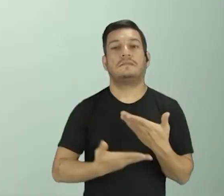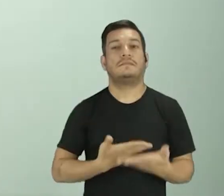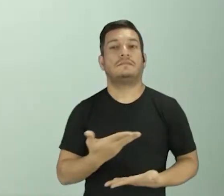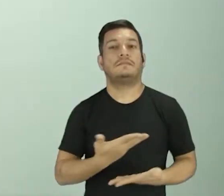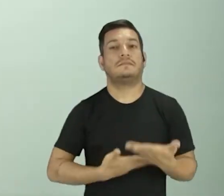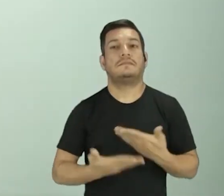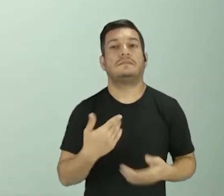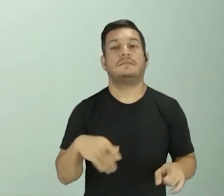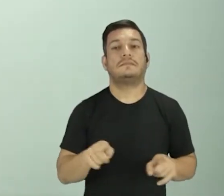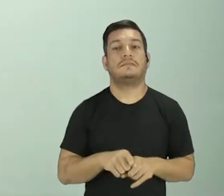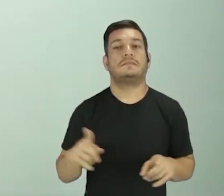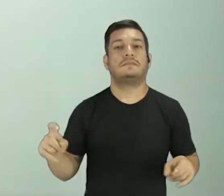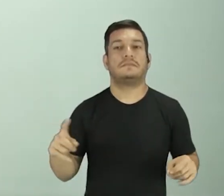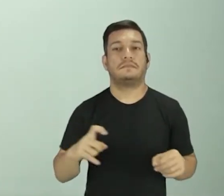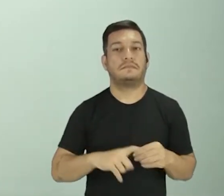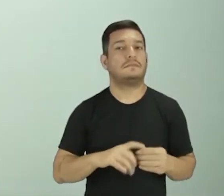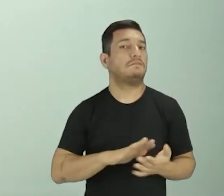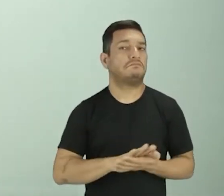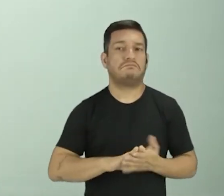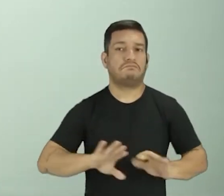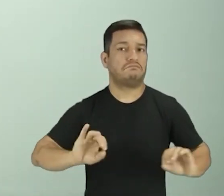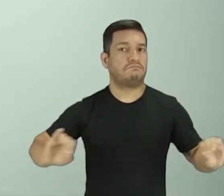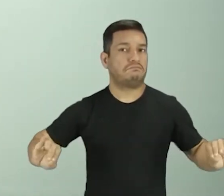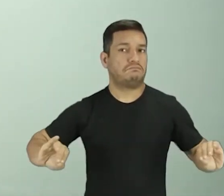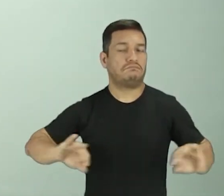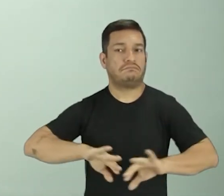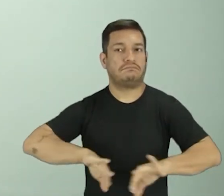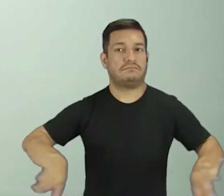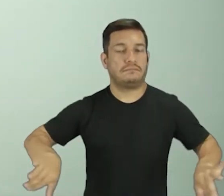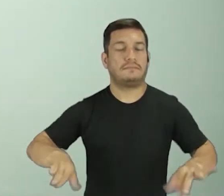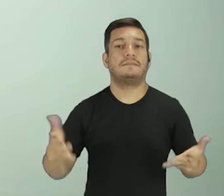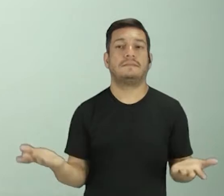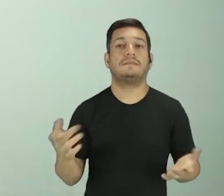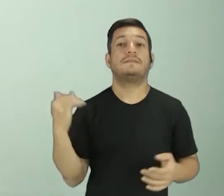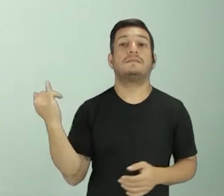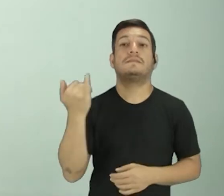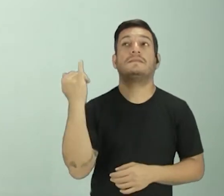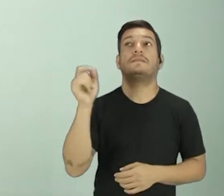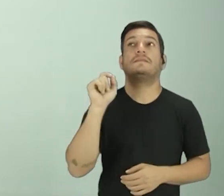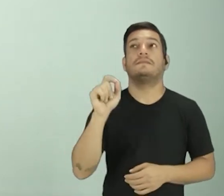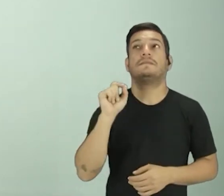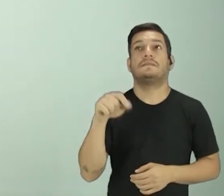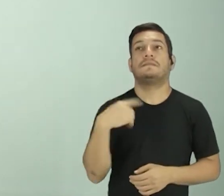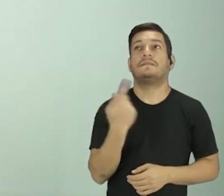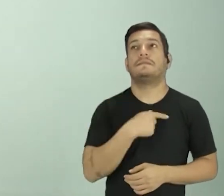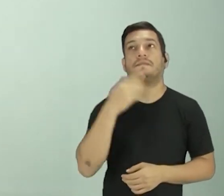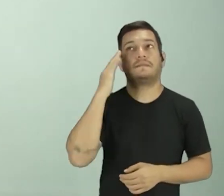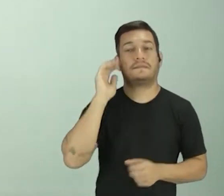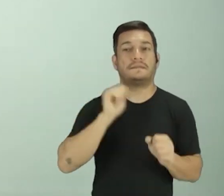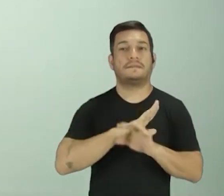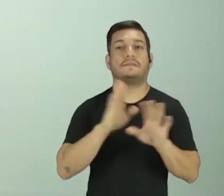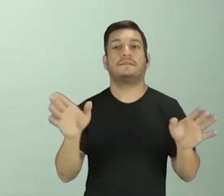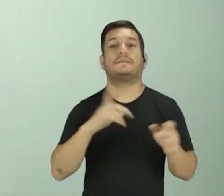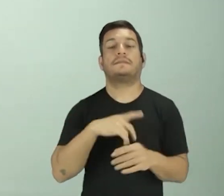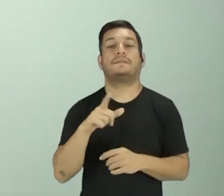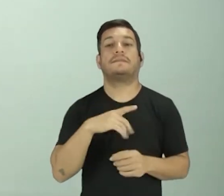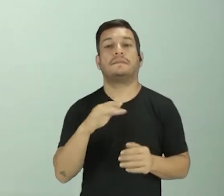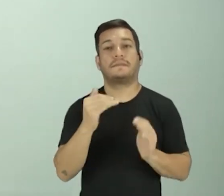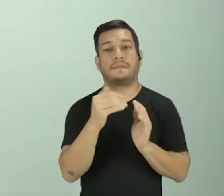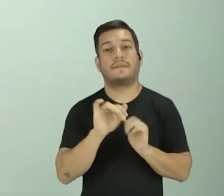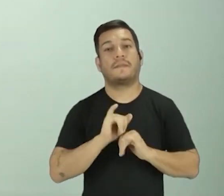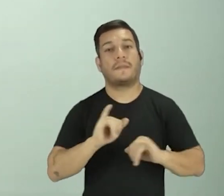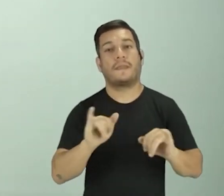troca, tá, de gametas, Os gametas não se recombinam. O que é importante a gente entender, porque eu estou dando só esse